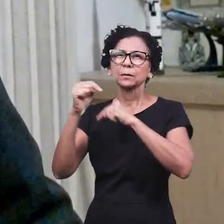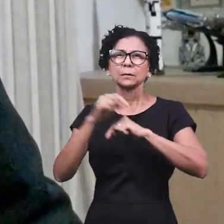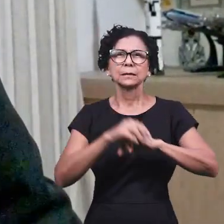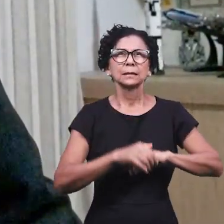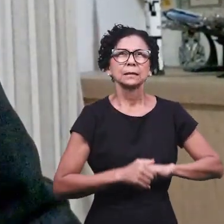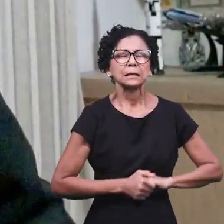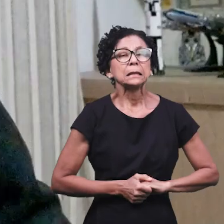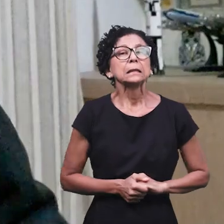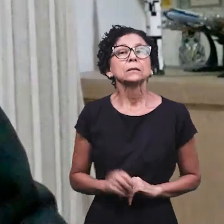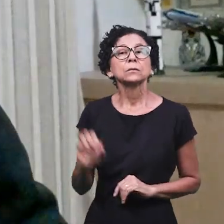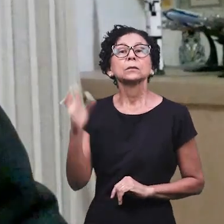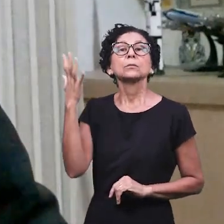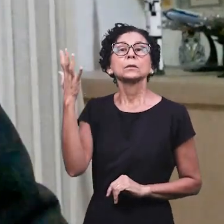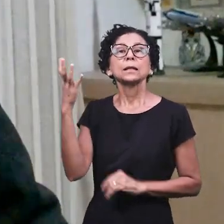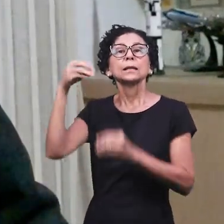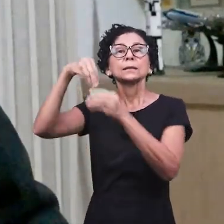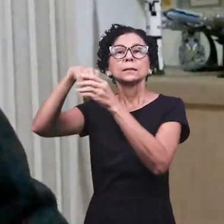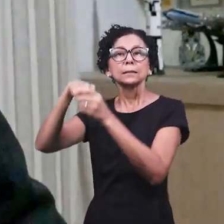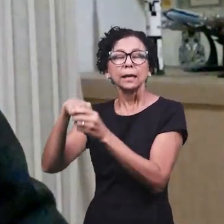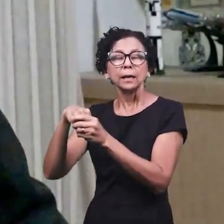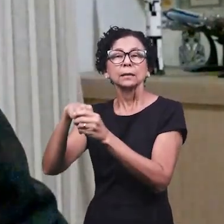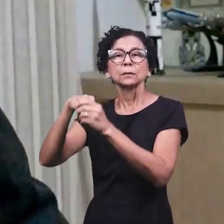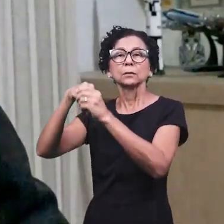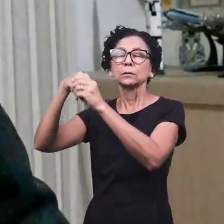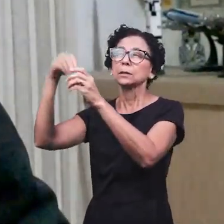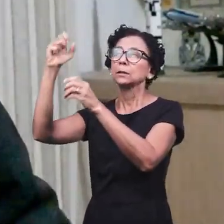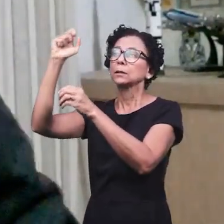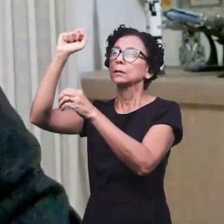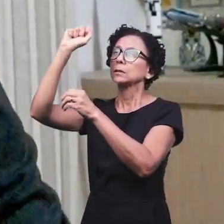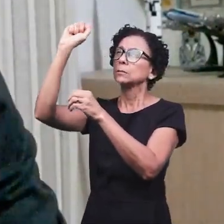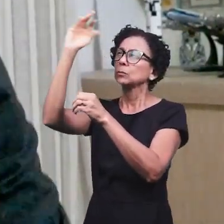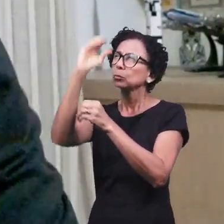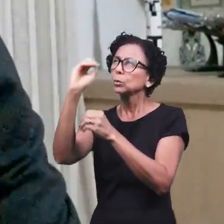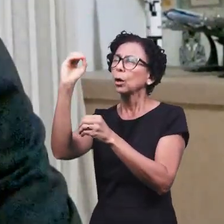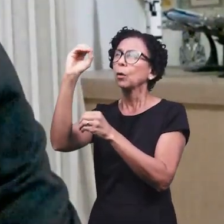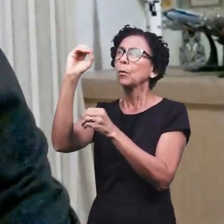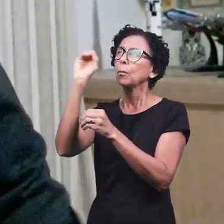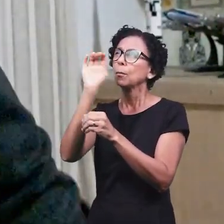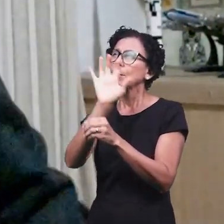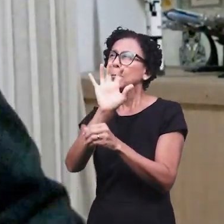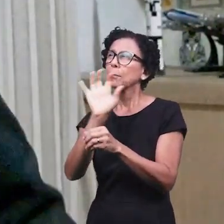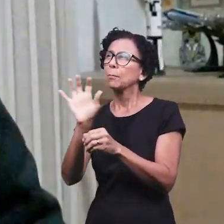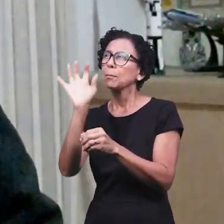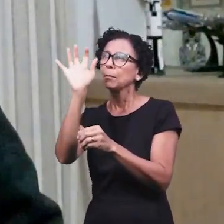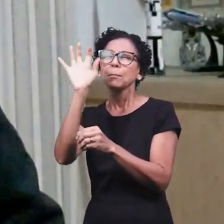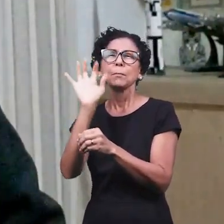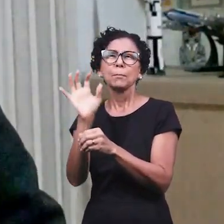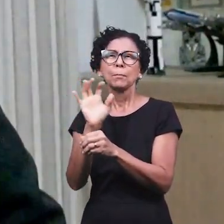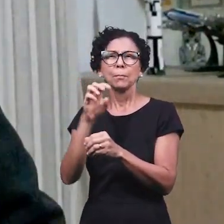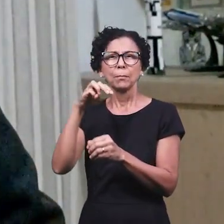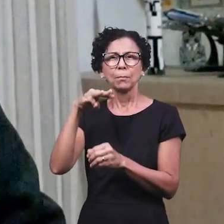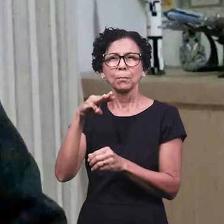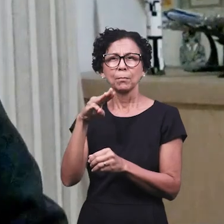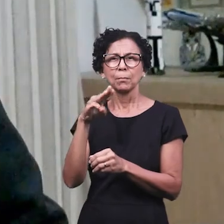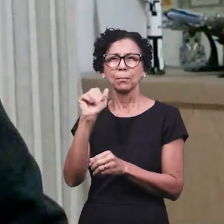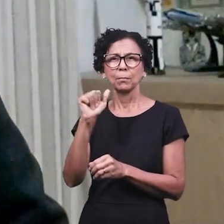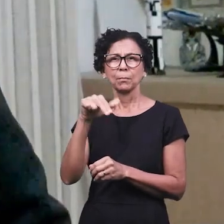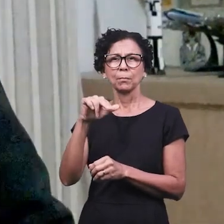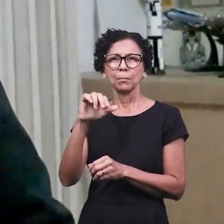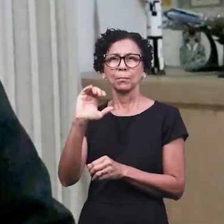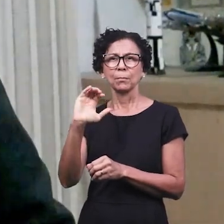que ocorrem no Sol, como as manchas solares. Hoje, vamos falar mais alguma coisa a respeito do